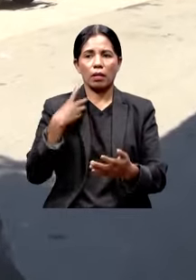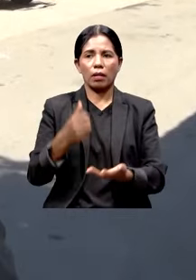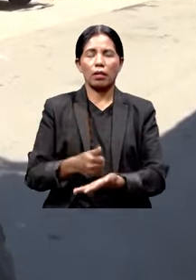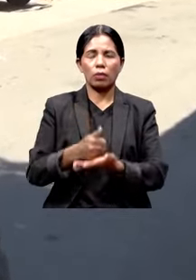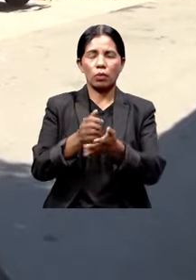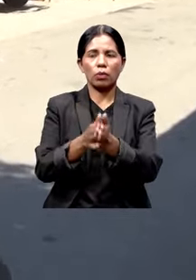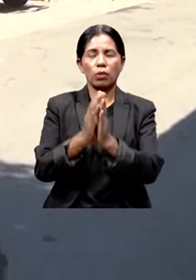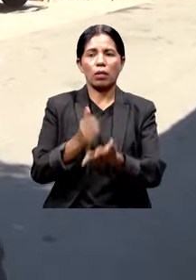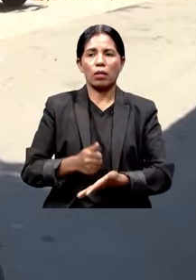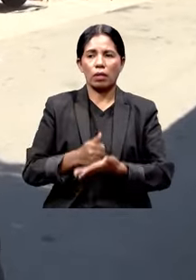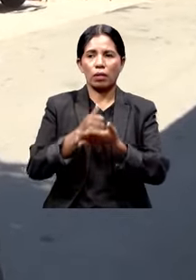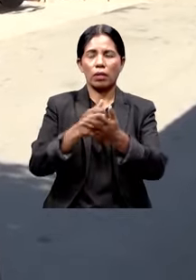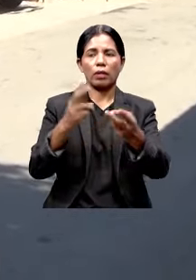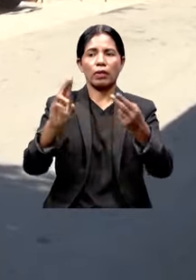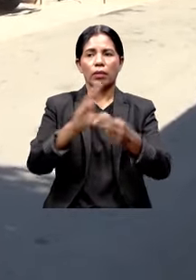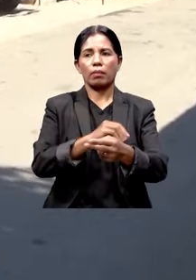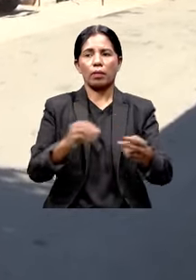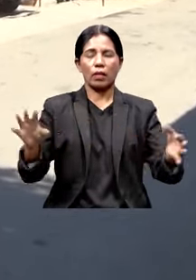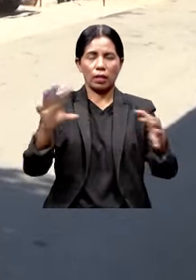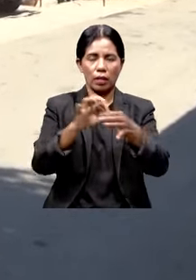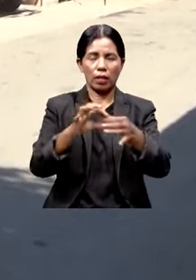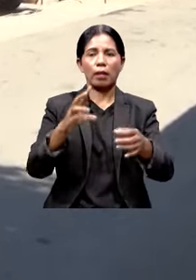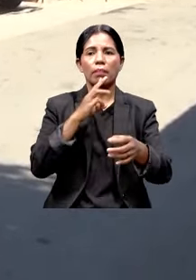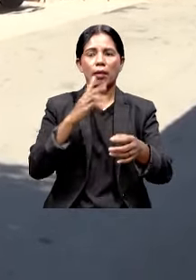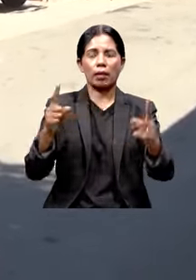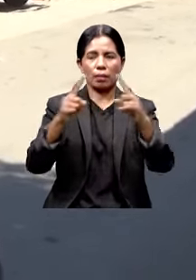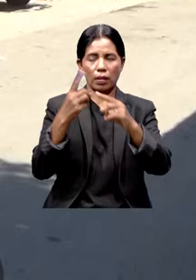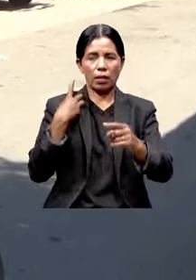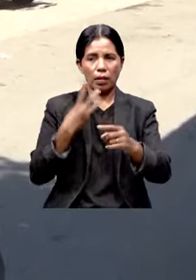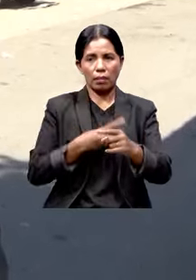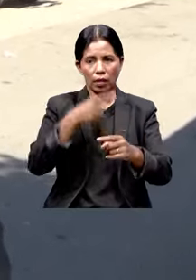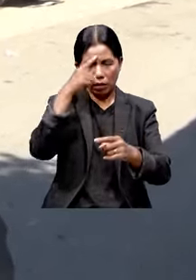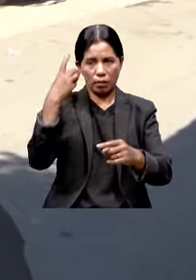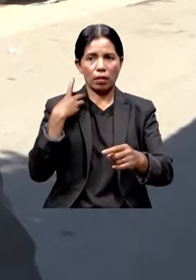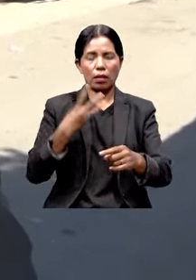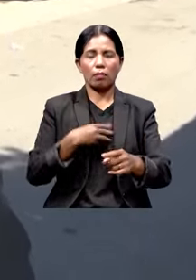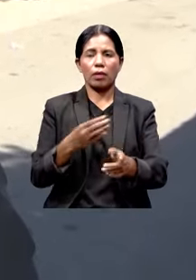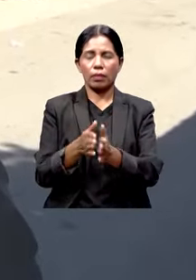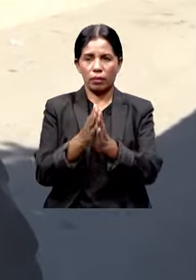ba business era ma bela liga be ba ami ebe tamai dane ma ami ansa ne